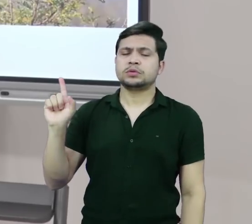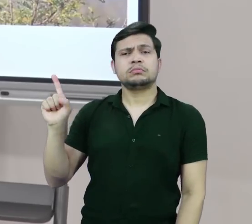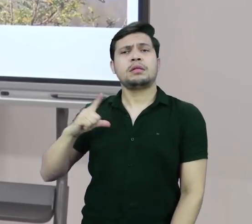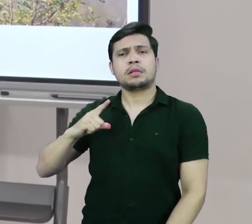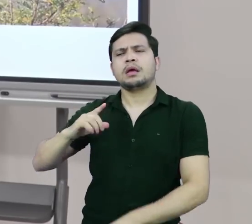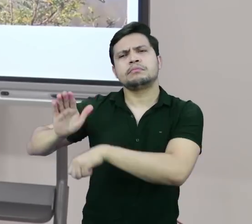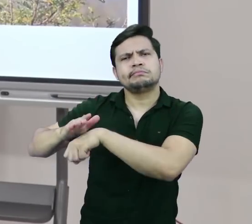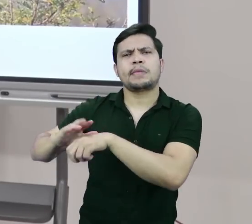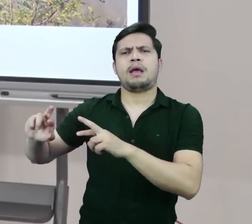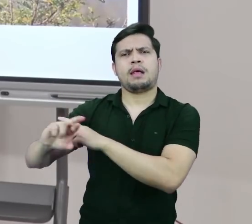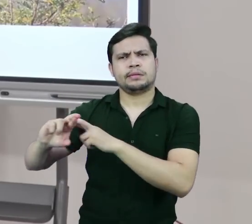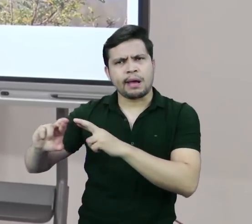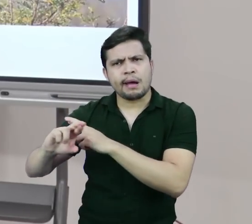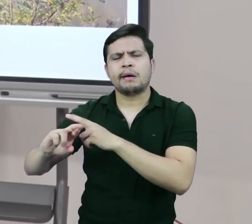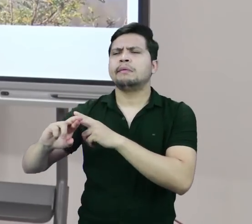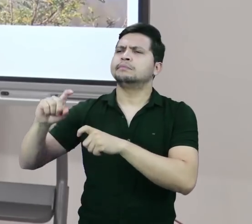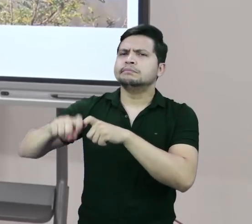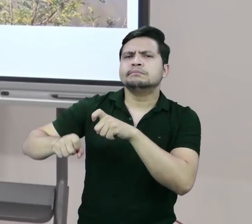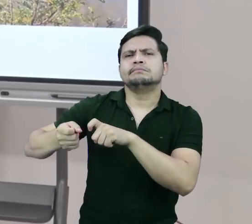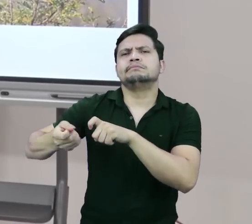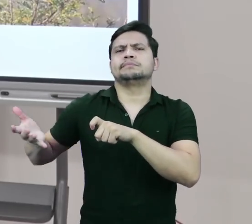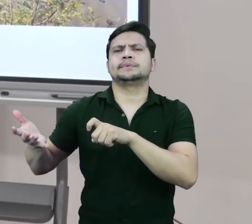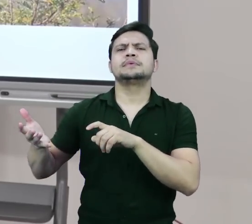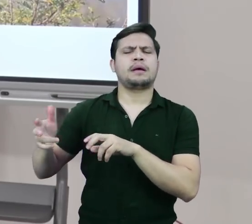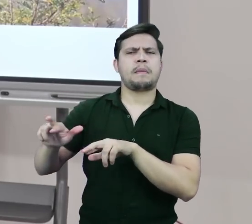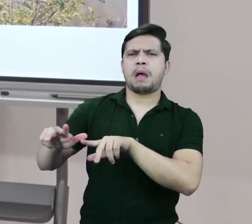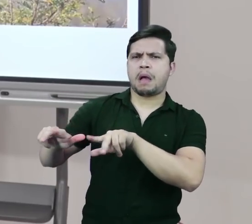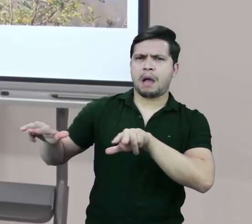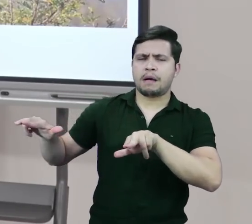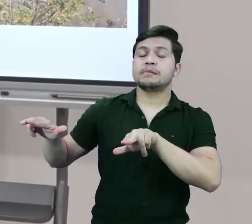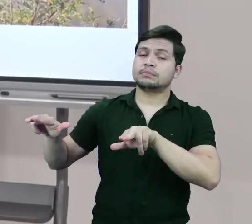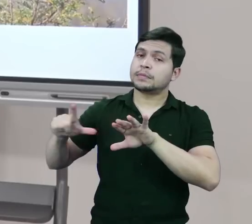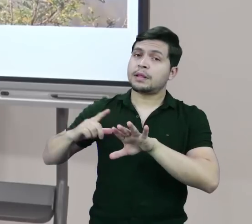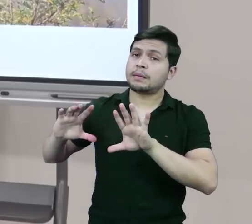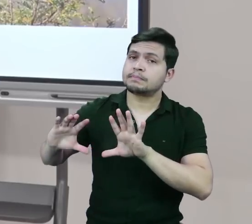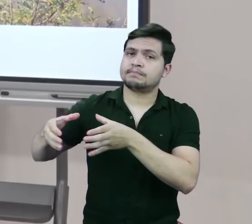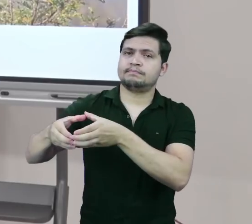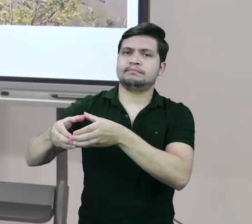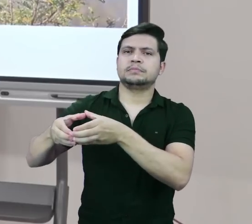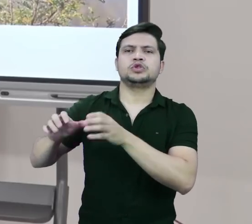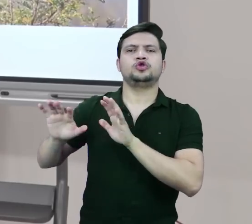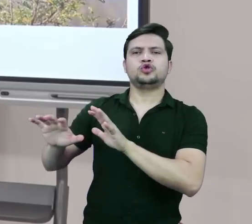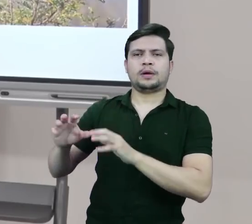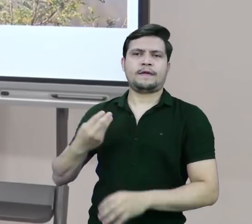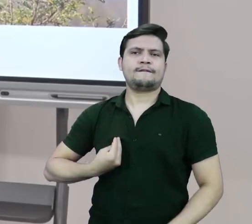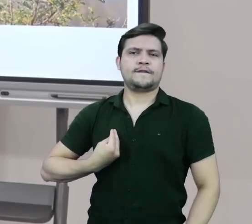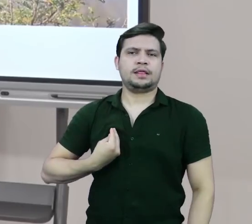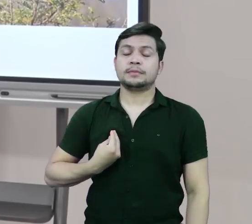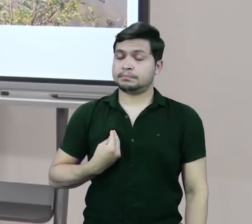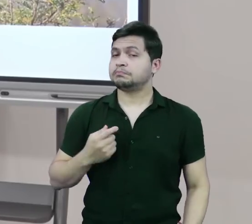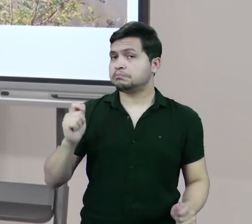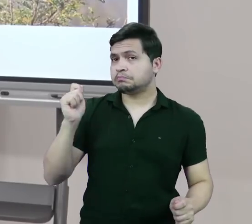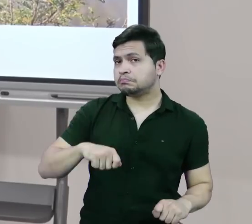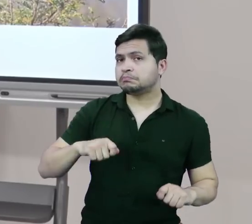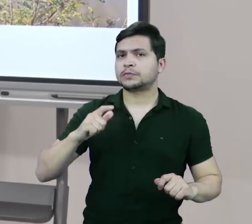se relacionam entre si, eles acasalam, geram descendentes, né, igualmente férteis e formam aí, tem seu modo de vida